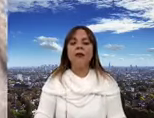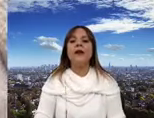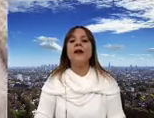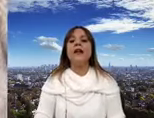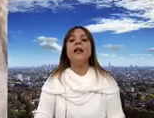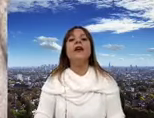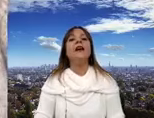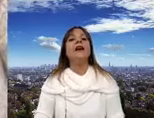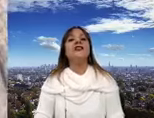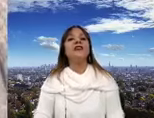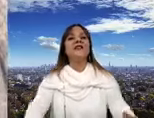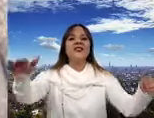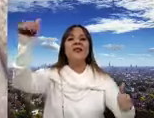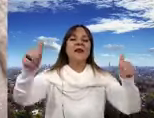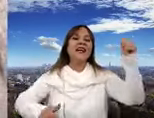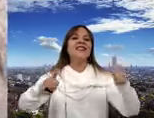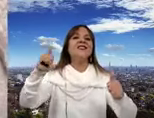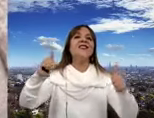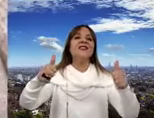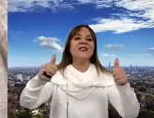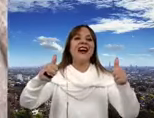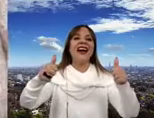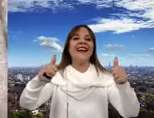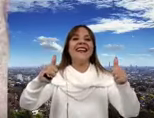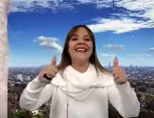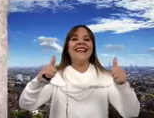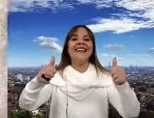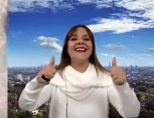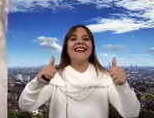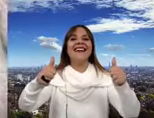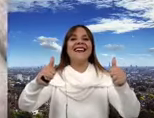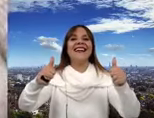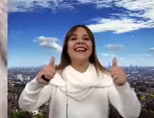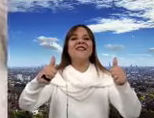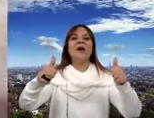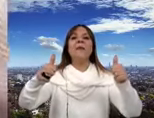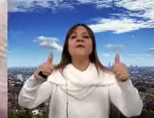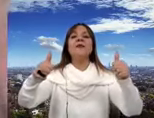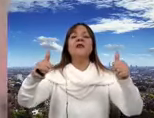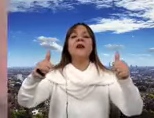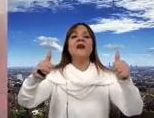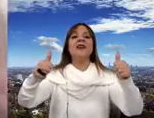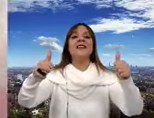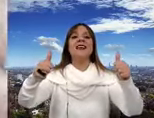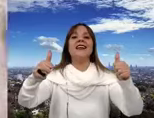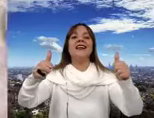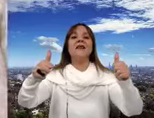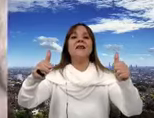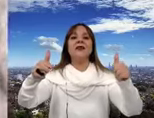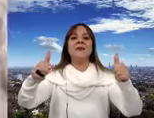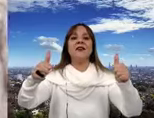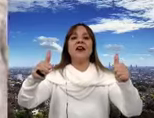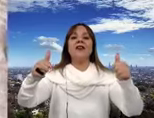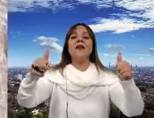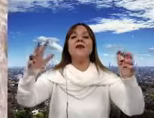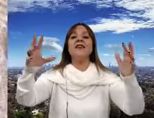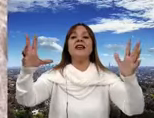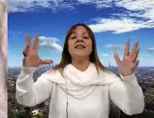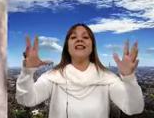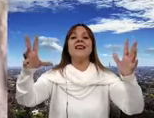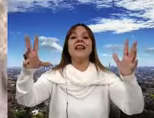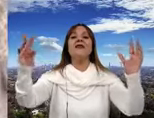olha, Jefferson, obrigada de novo, tá? Obrigado, eu. Obrigada. Posso pedir uma coisa? Pode. Posso pedir? Vamos finalizar essa